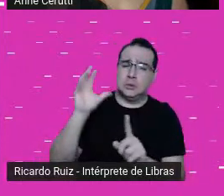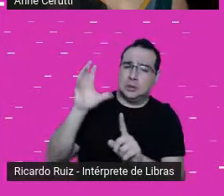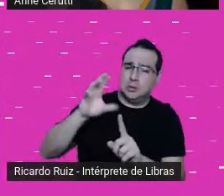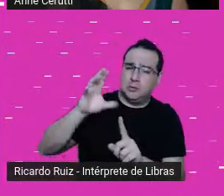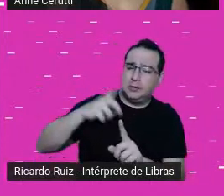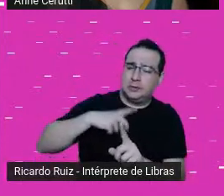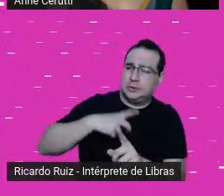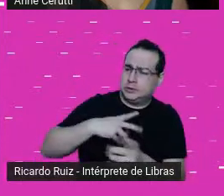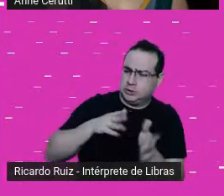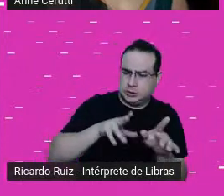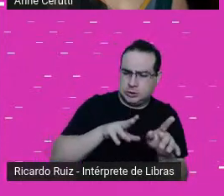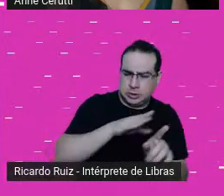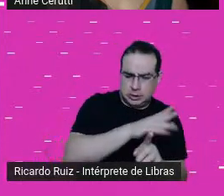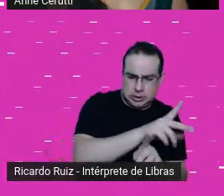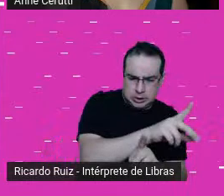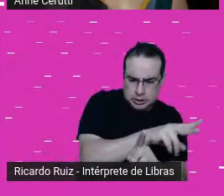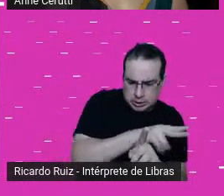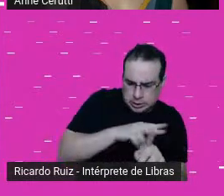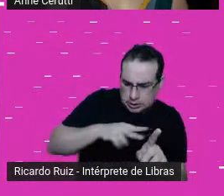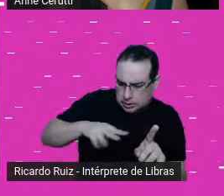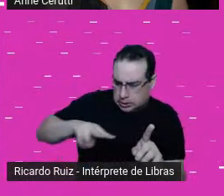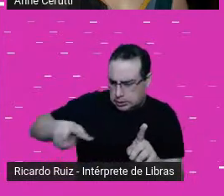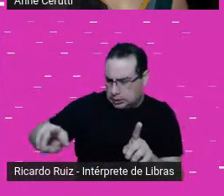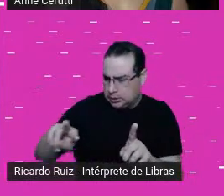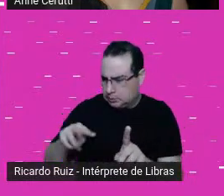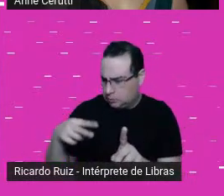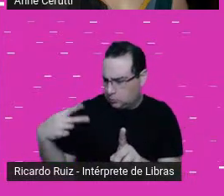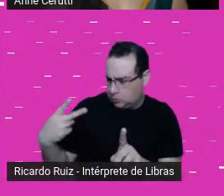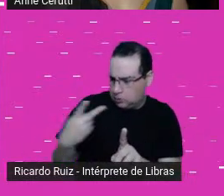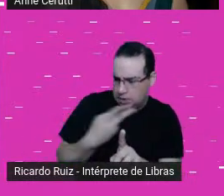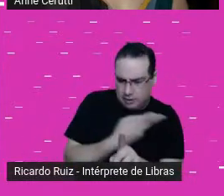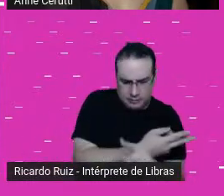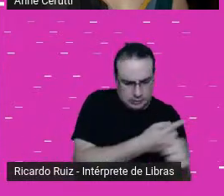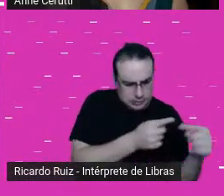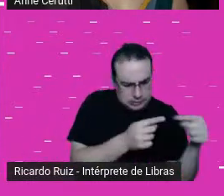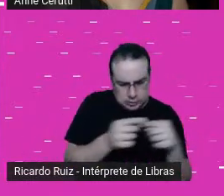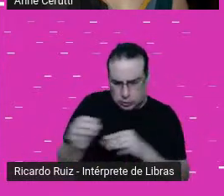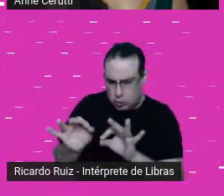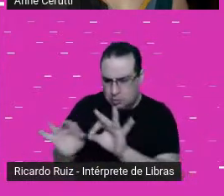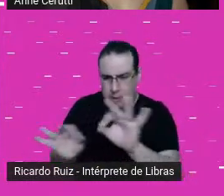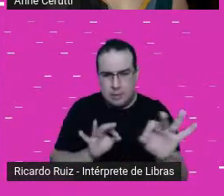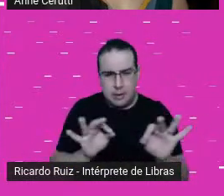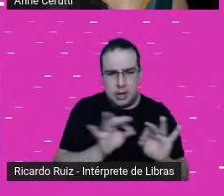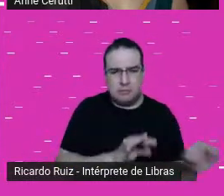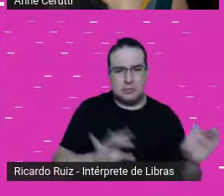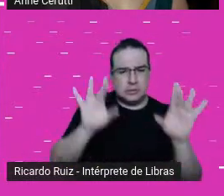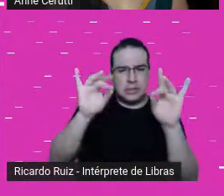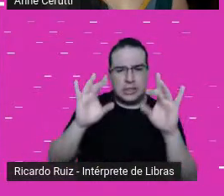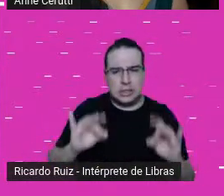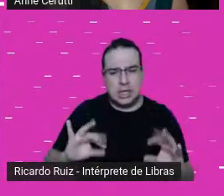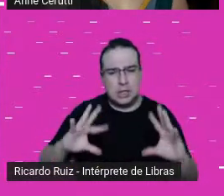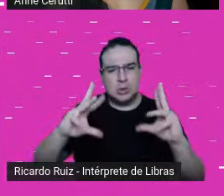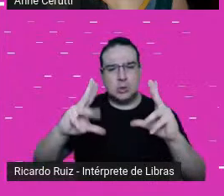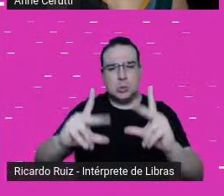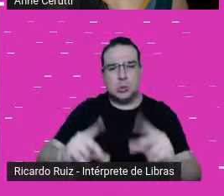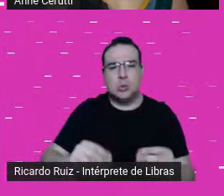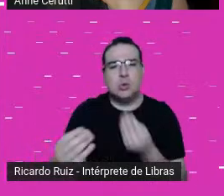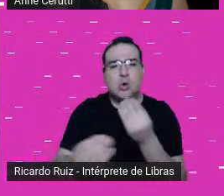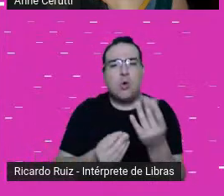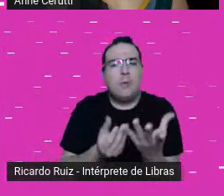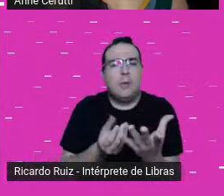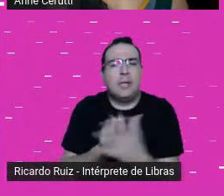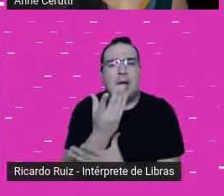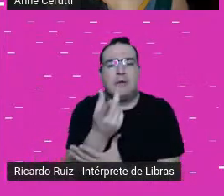esses trânsitos com vocês da criação dos figurinos, dos adereços, do cenário? Como era essa